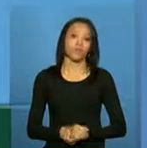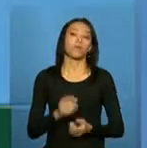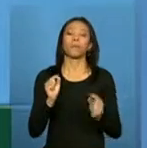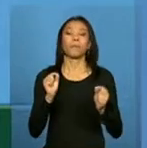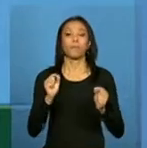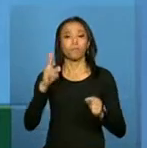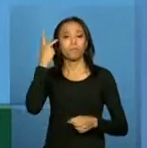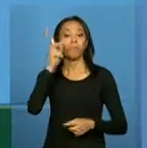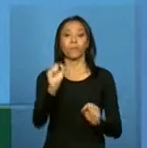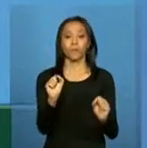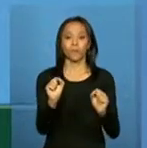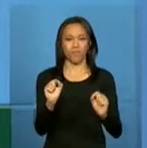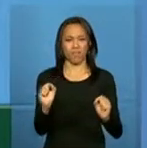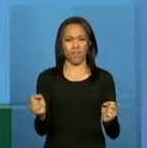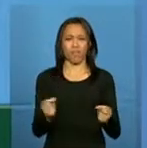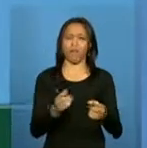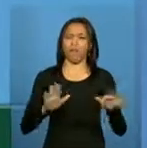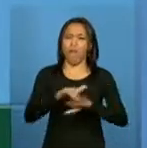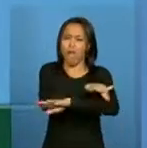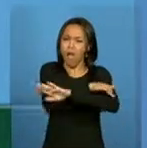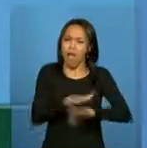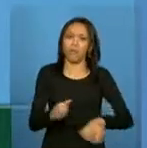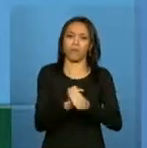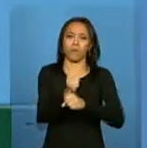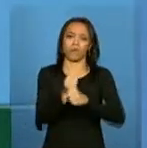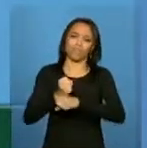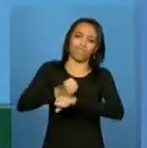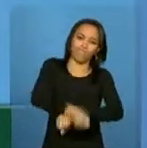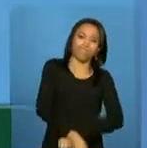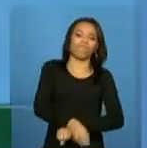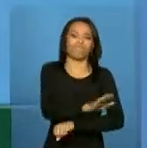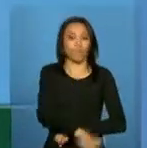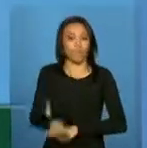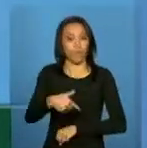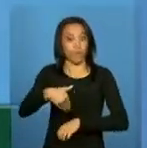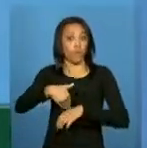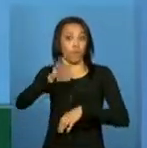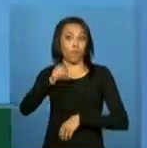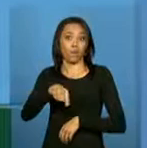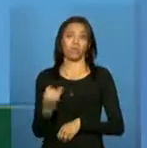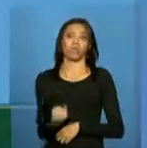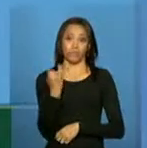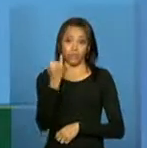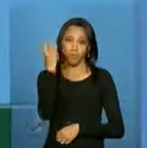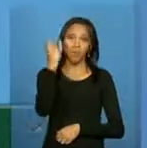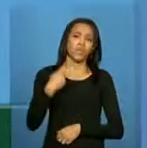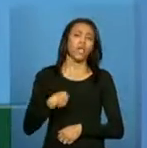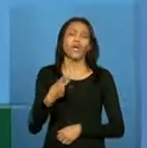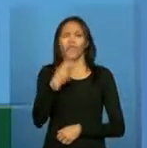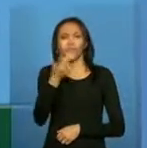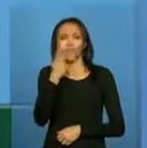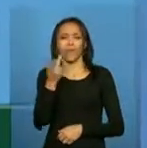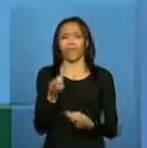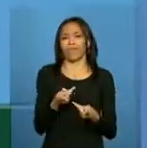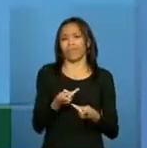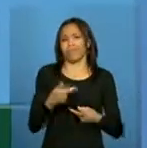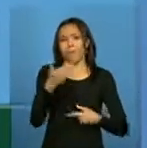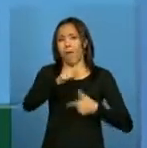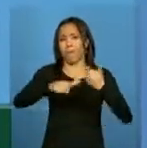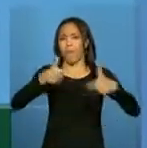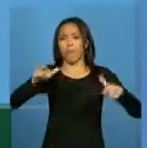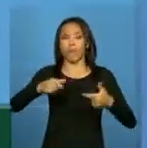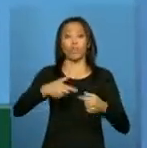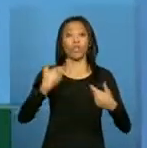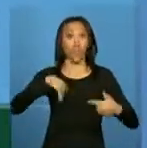para acabar com o trabalho infantil. E é isso que mais importa. Eu não vou falar nada porque nós temos